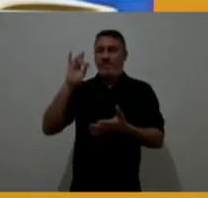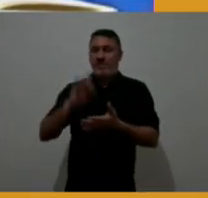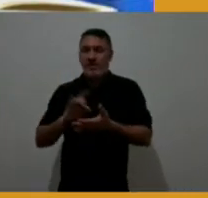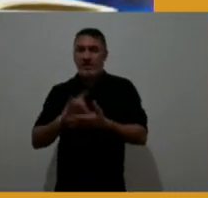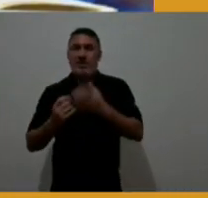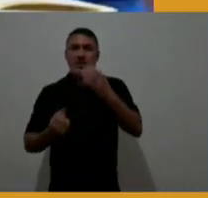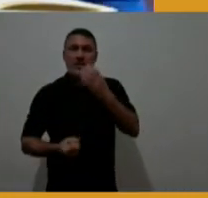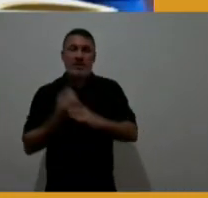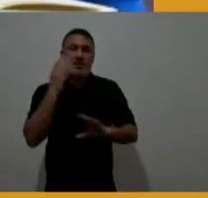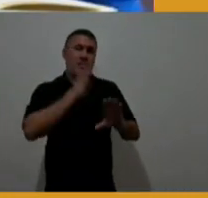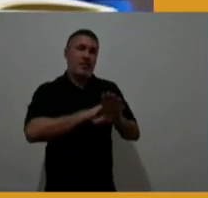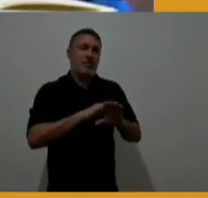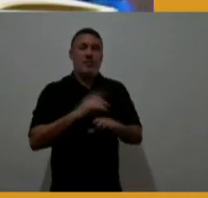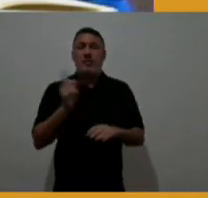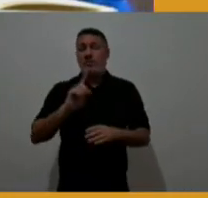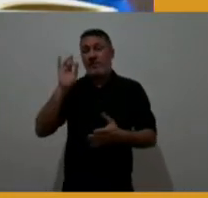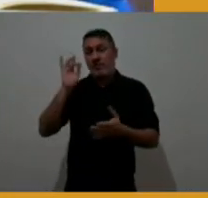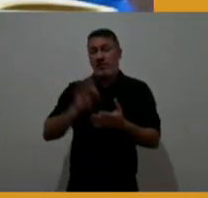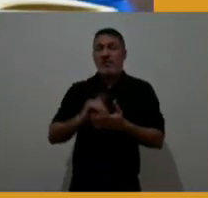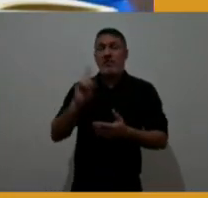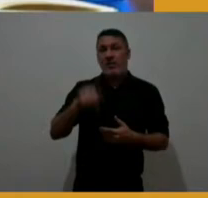fatos. Eu observo, por exemplo, essa discussão,